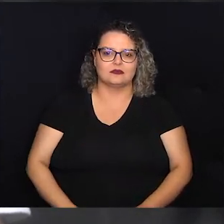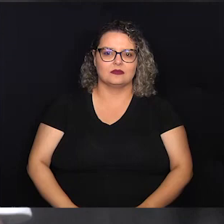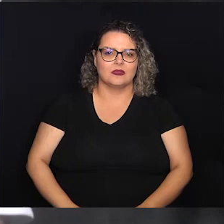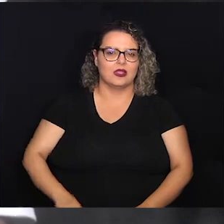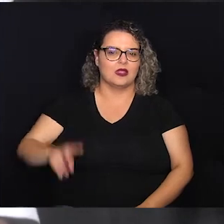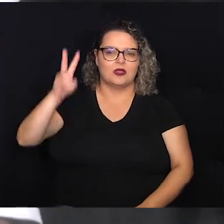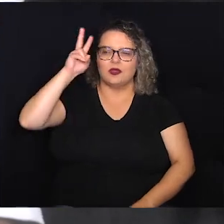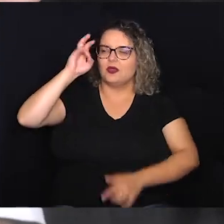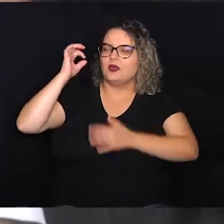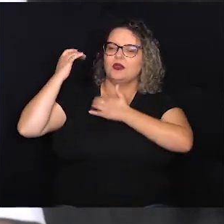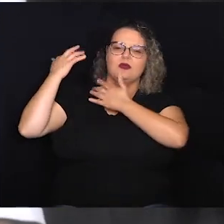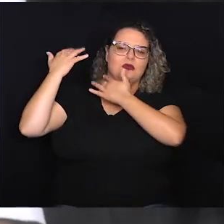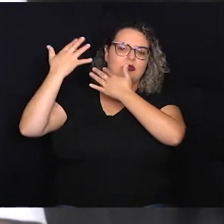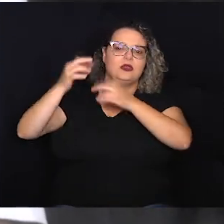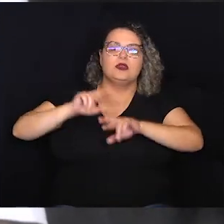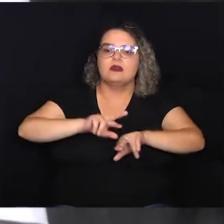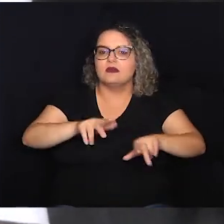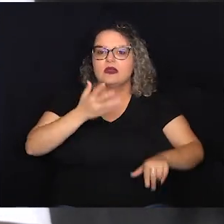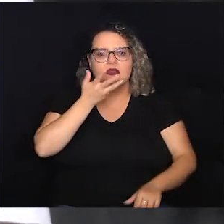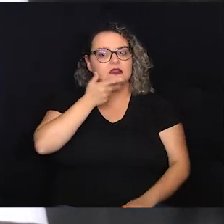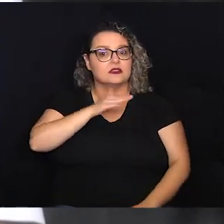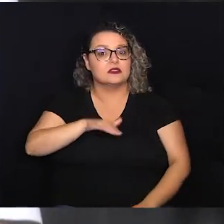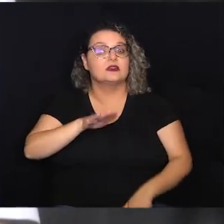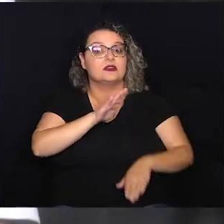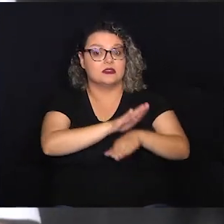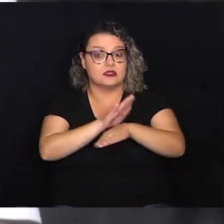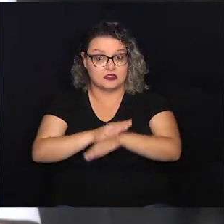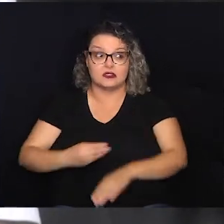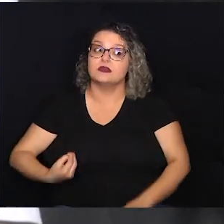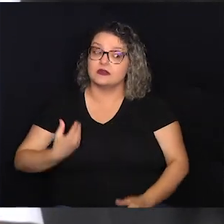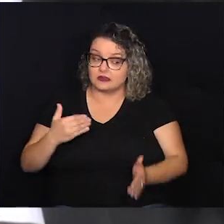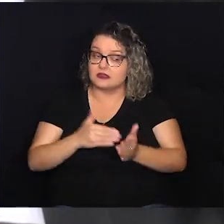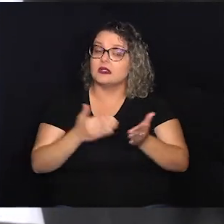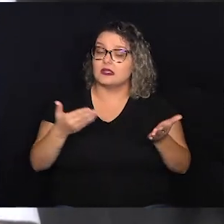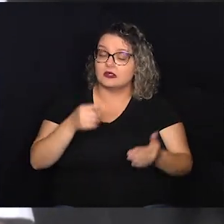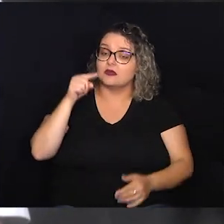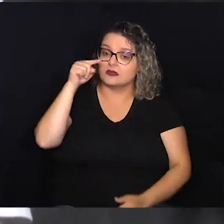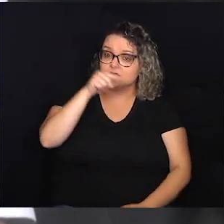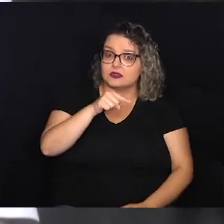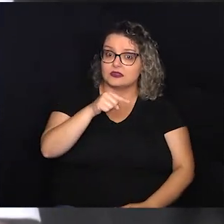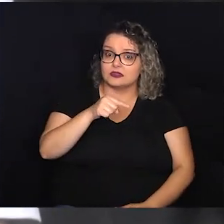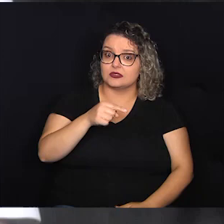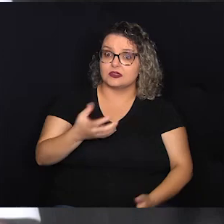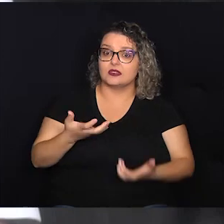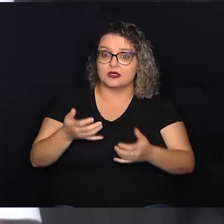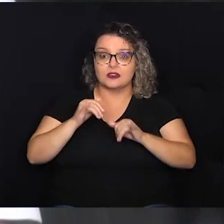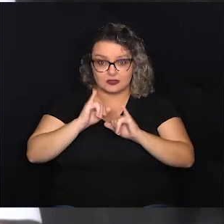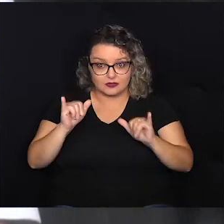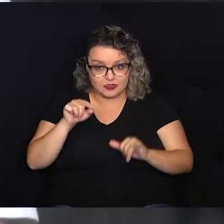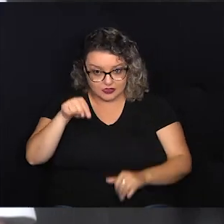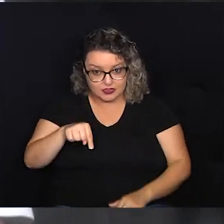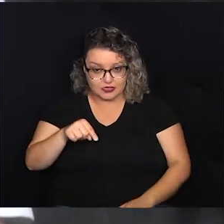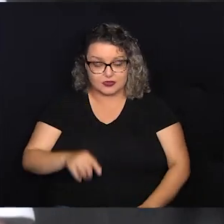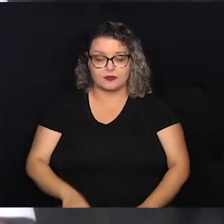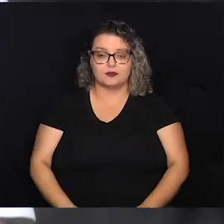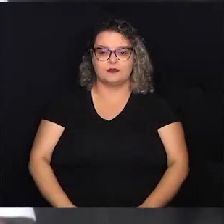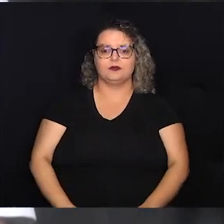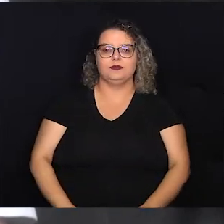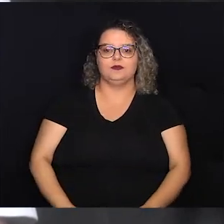veio a imagem de centenas de crianças Sim, que ainda vivem hoje. sim. E quero deixar um testemunho